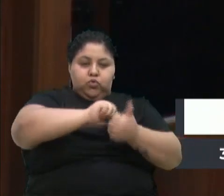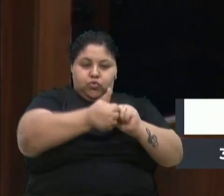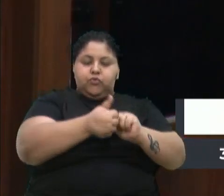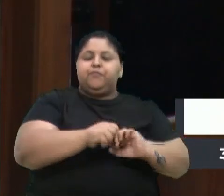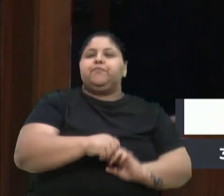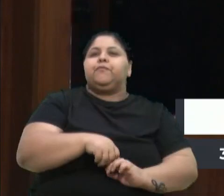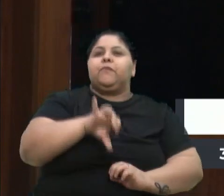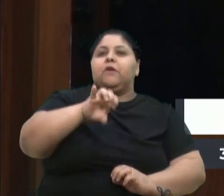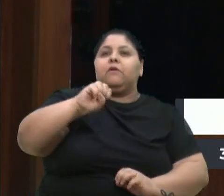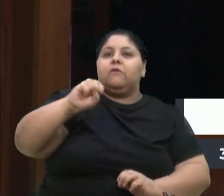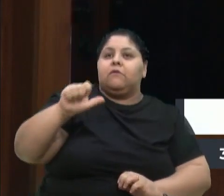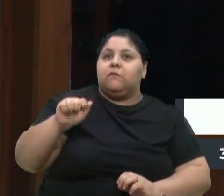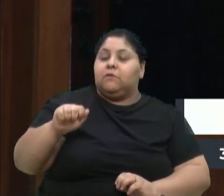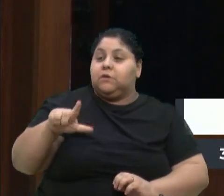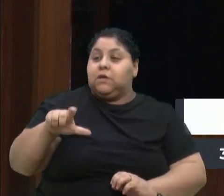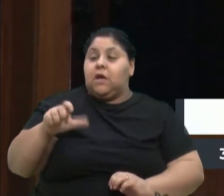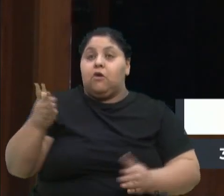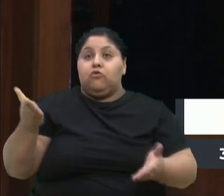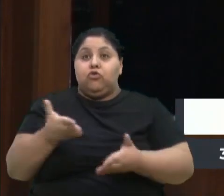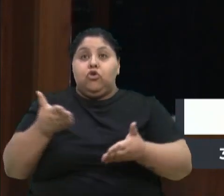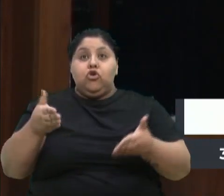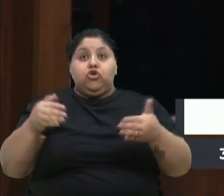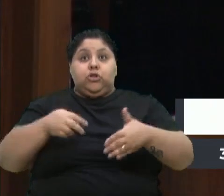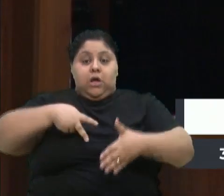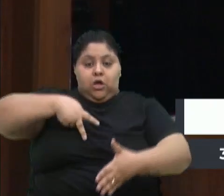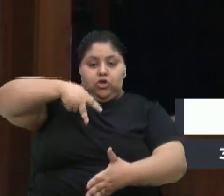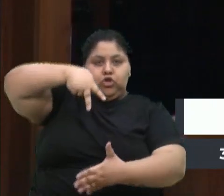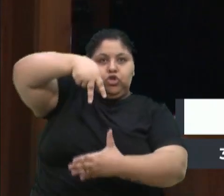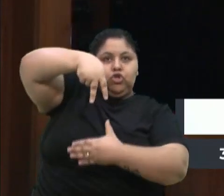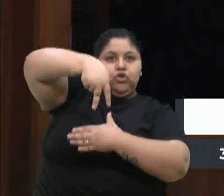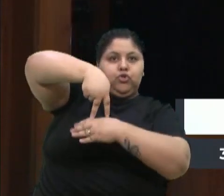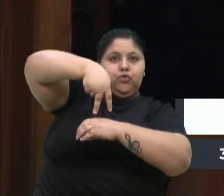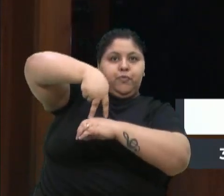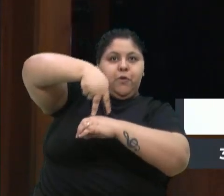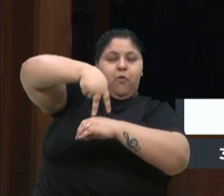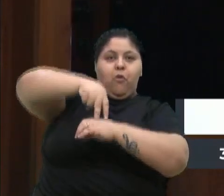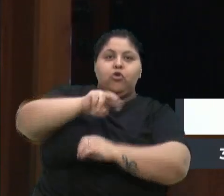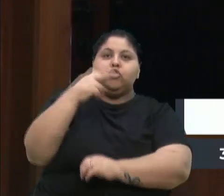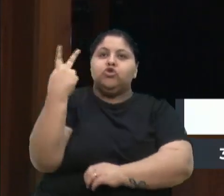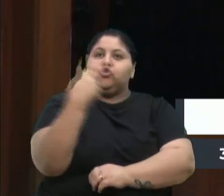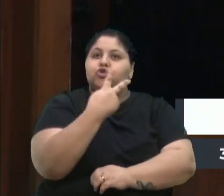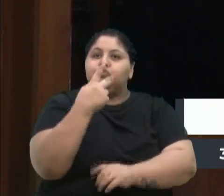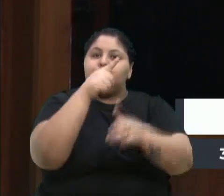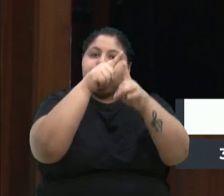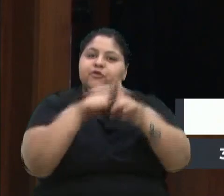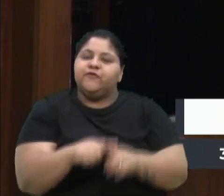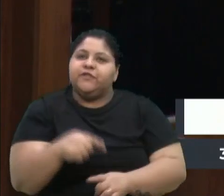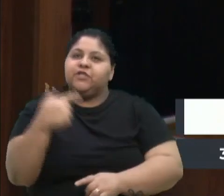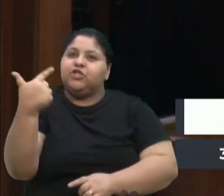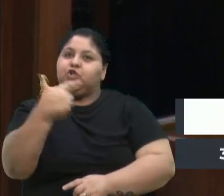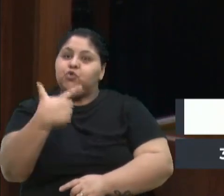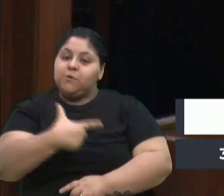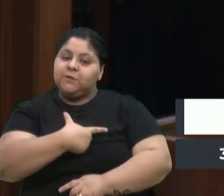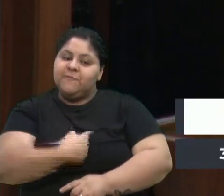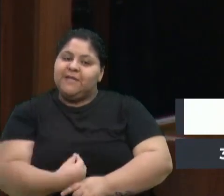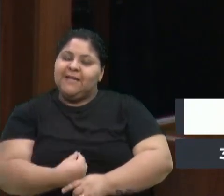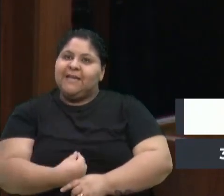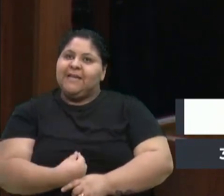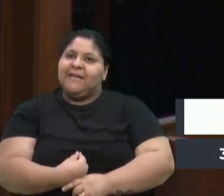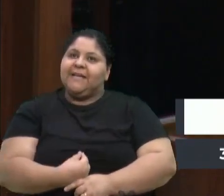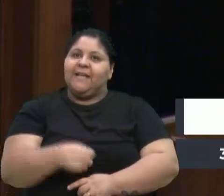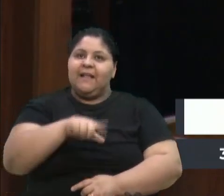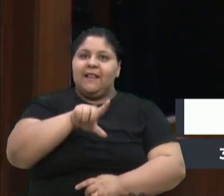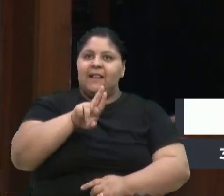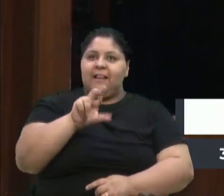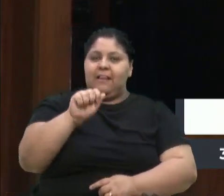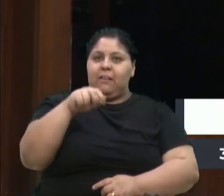Israel subiu ao pódio 2 vezes, 2 medalhas de prata. A Luana e a Isadora, moradoras do